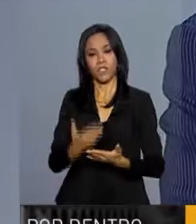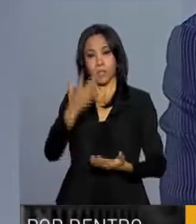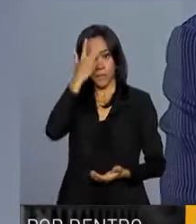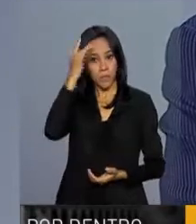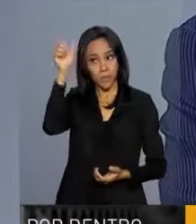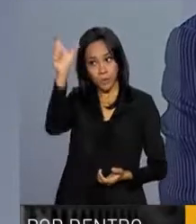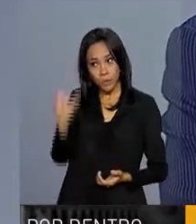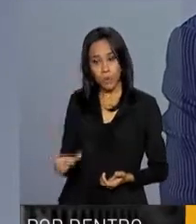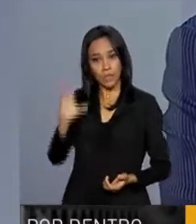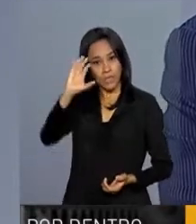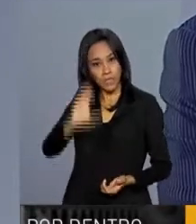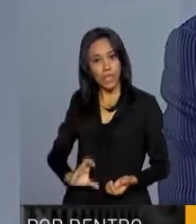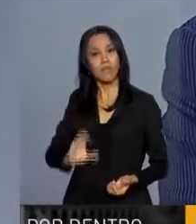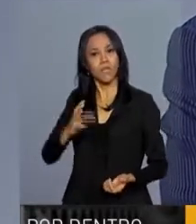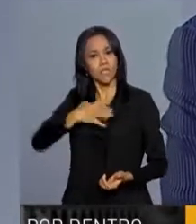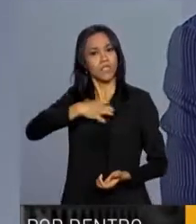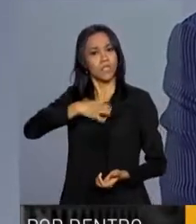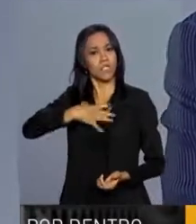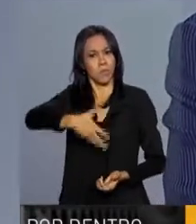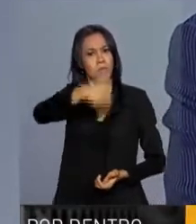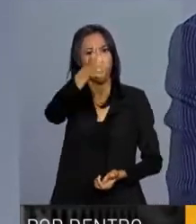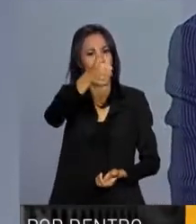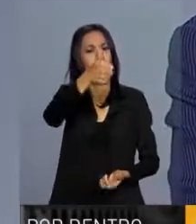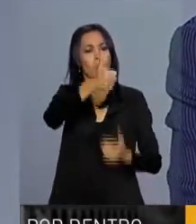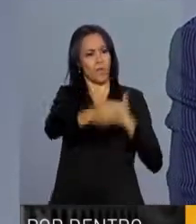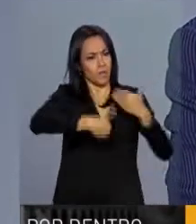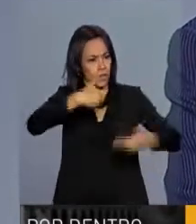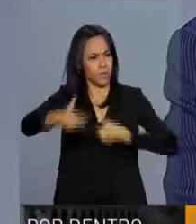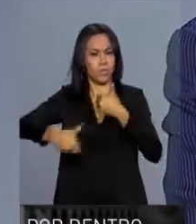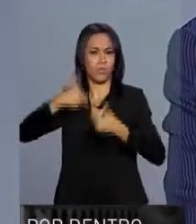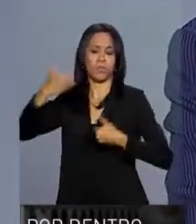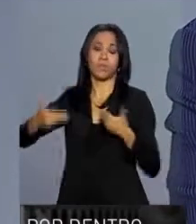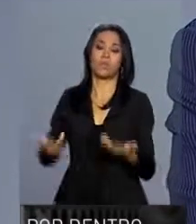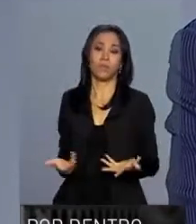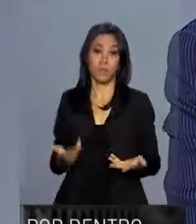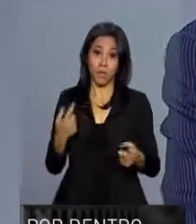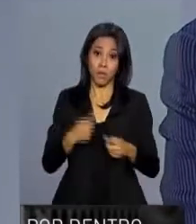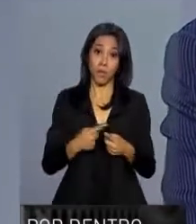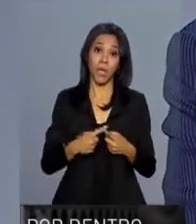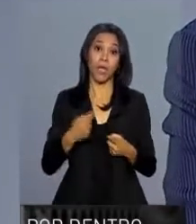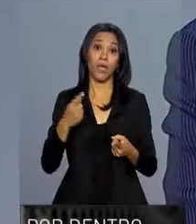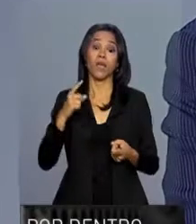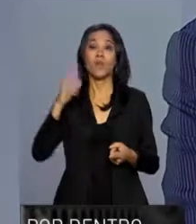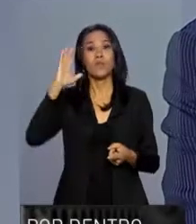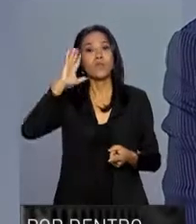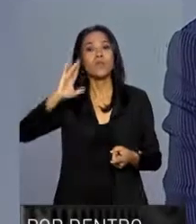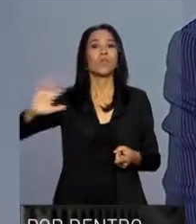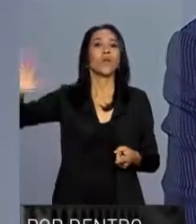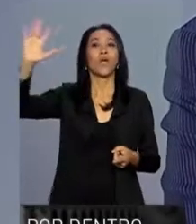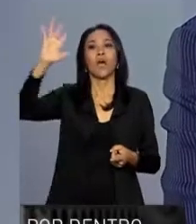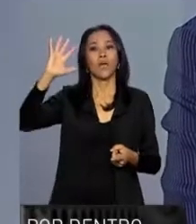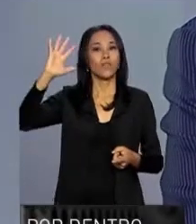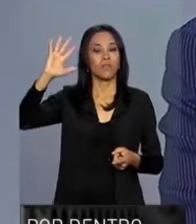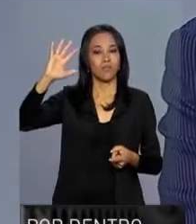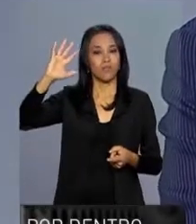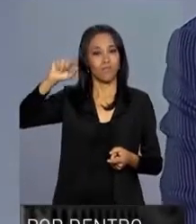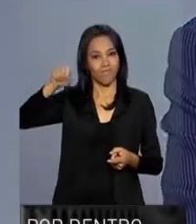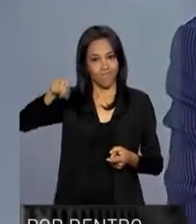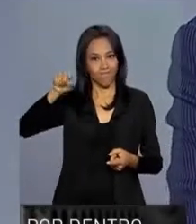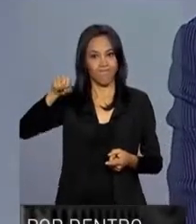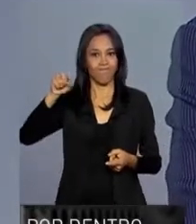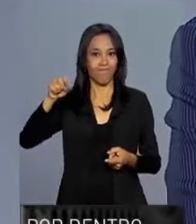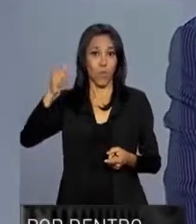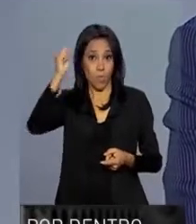essa percepção de um melhor atendimento nós sabemos que aquele mundo real desejado aquele sonhado pelos brasileiros aquele